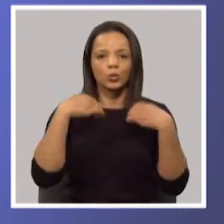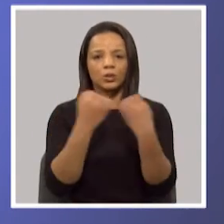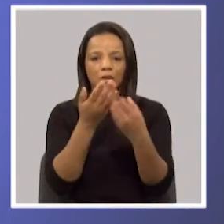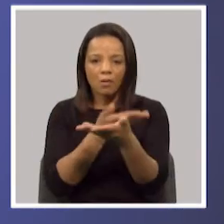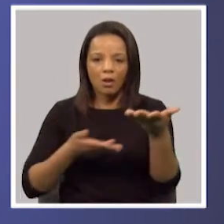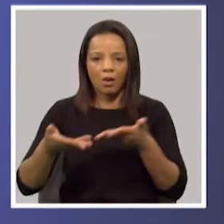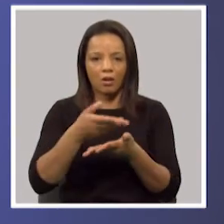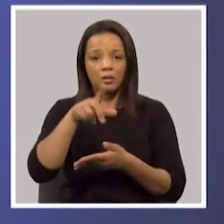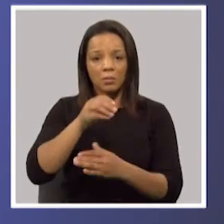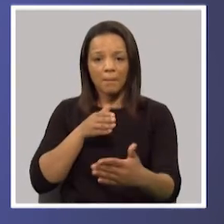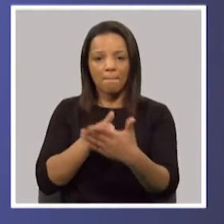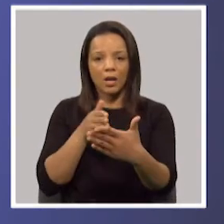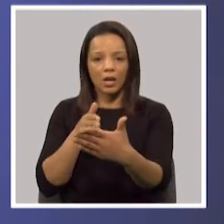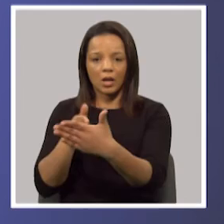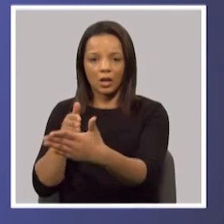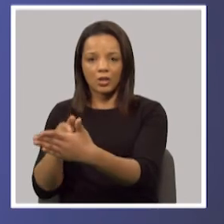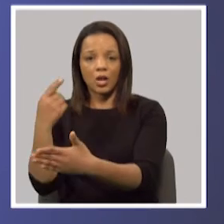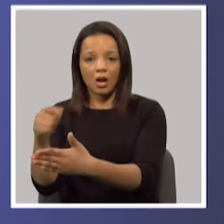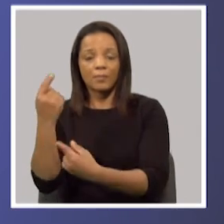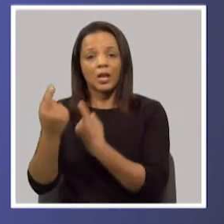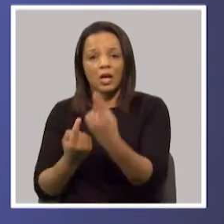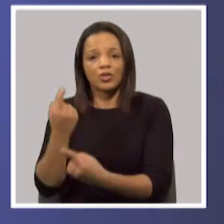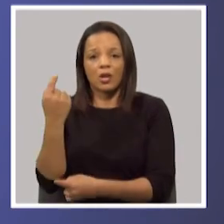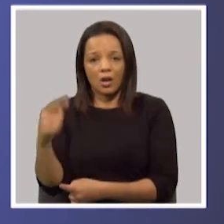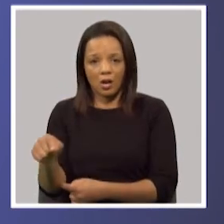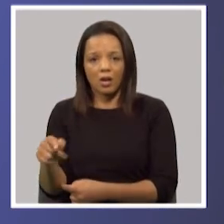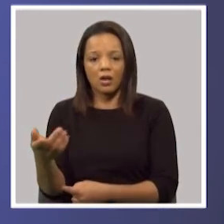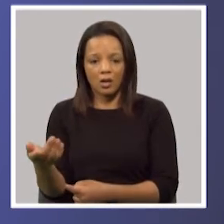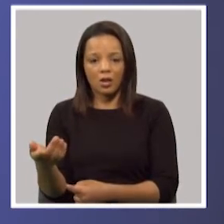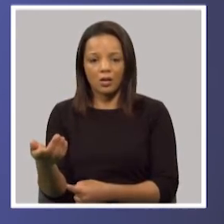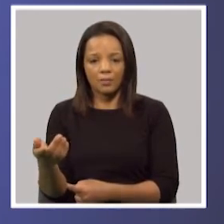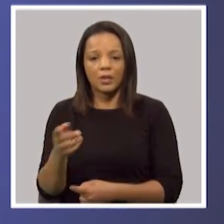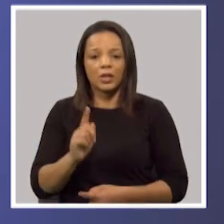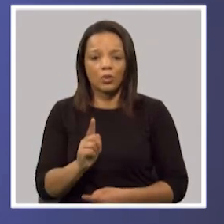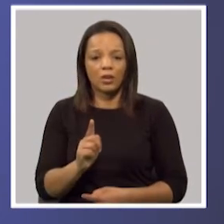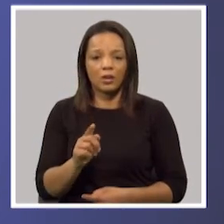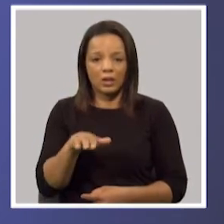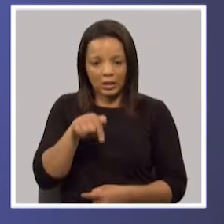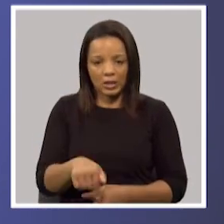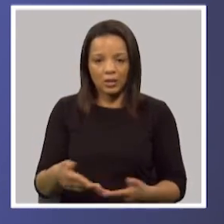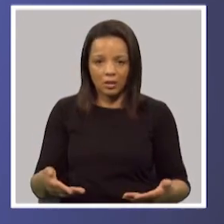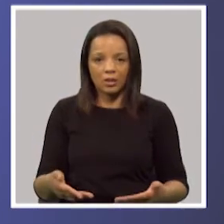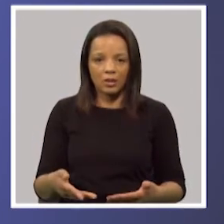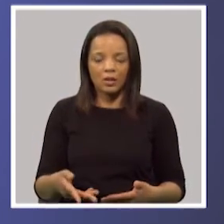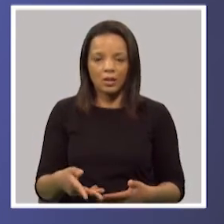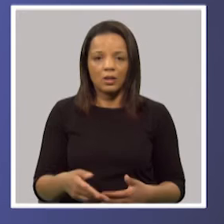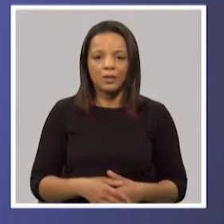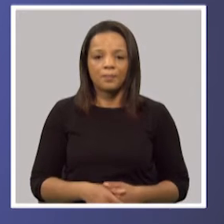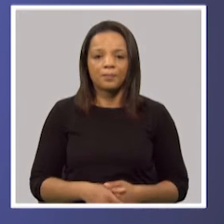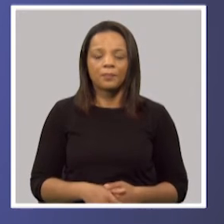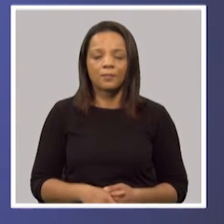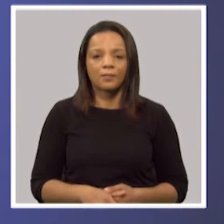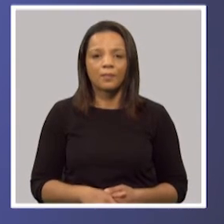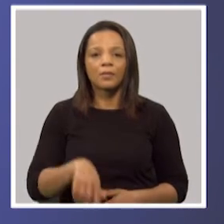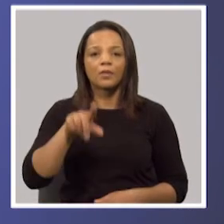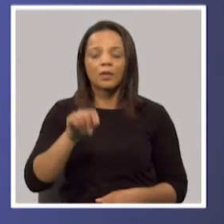em sociedade e as barreiras que se calhar às vezes podemos encontrar durante este processo que é estar aqui, não é?